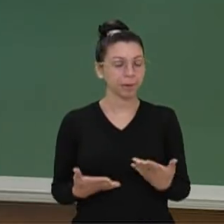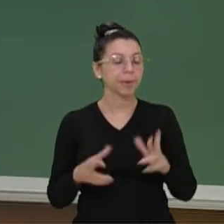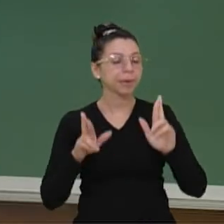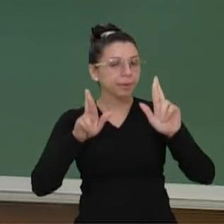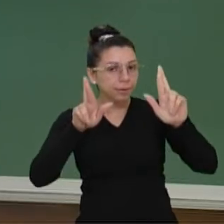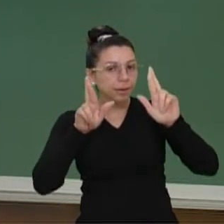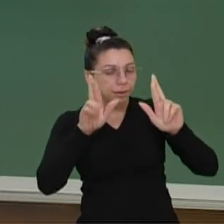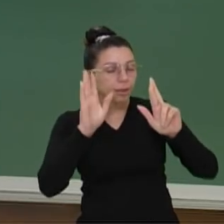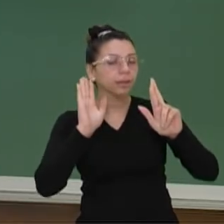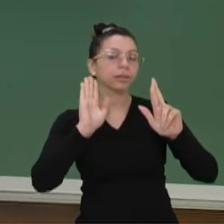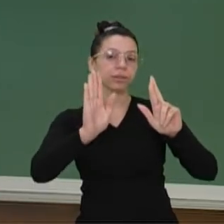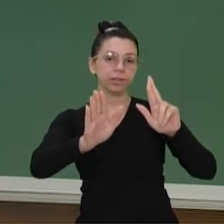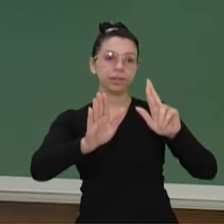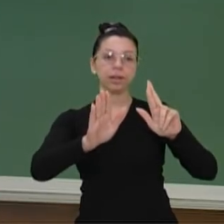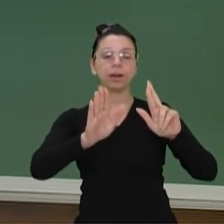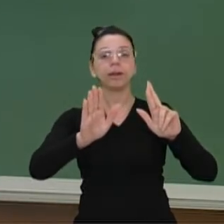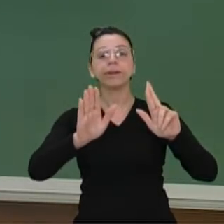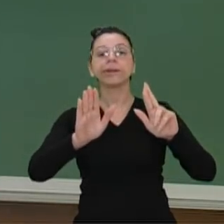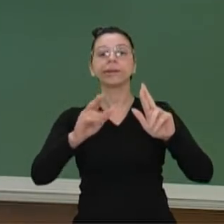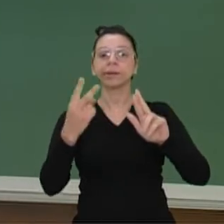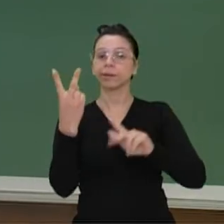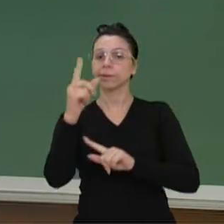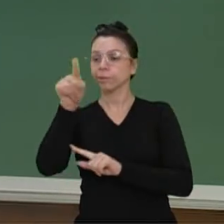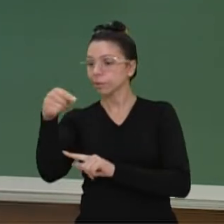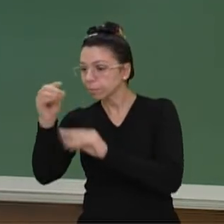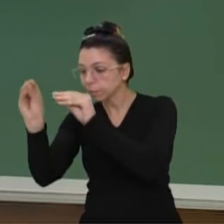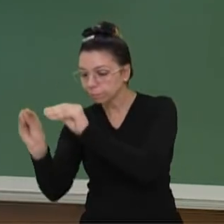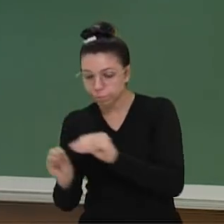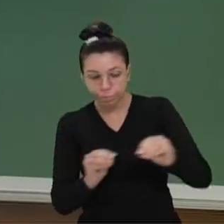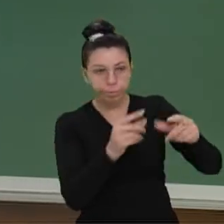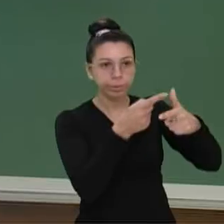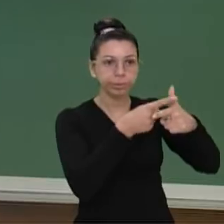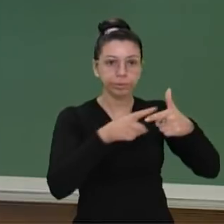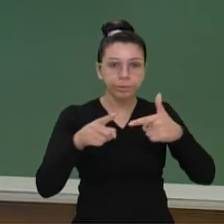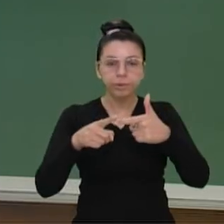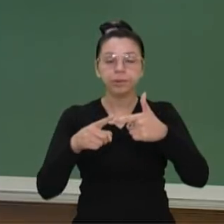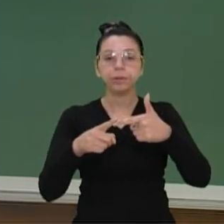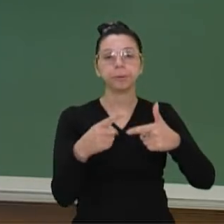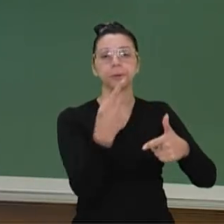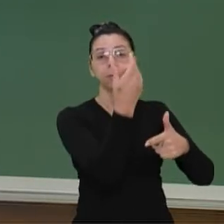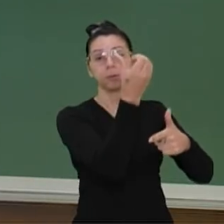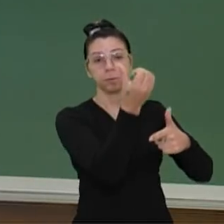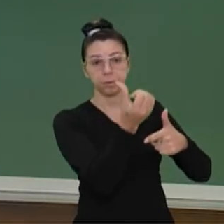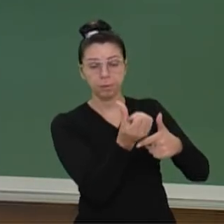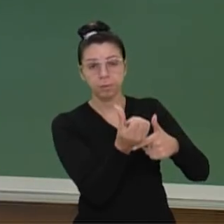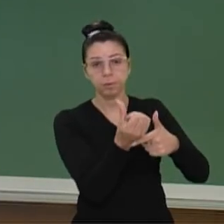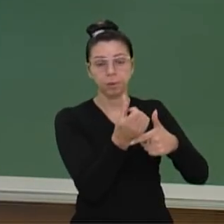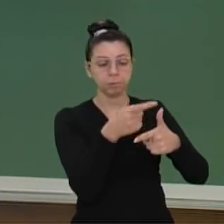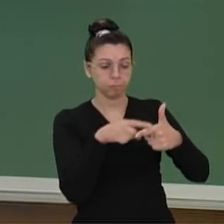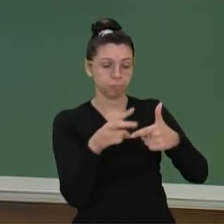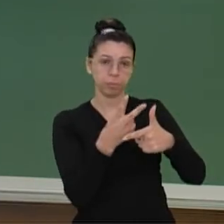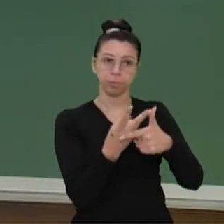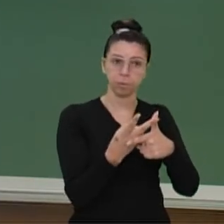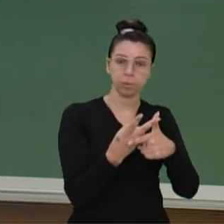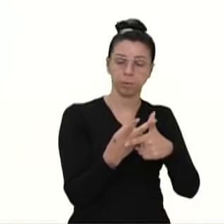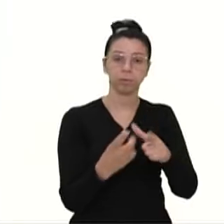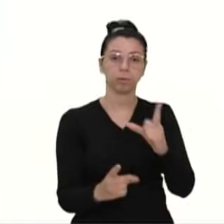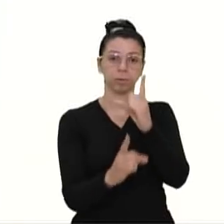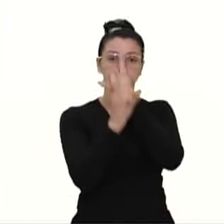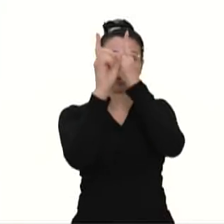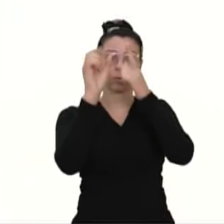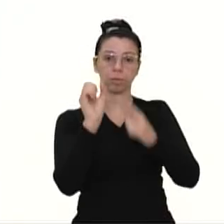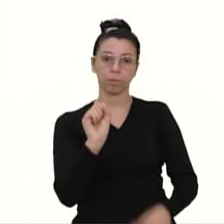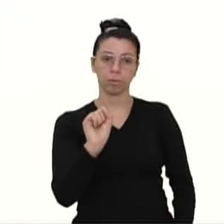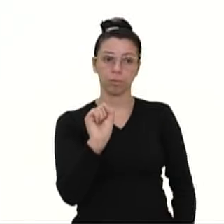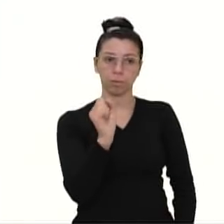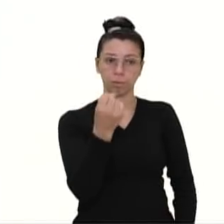Certeza que você já passou 2.000 dividindo. 16 dividido por 2.000, encontrou 8. Ó, simplificou